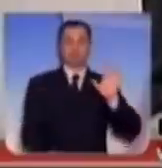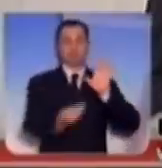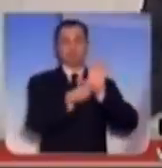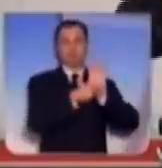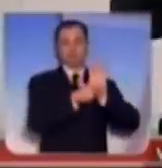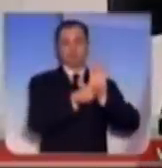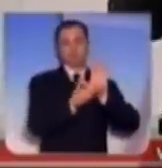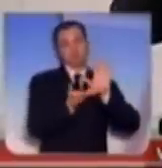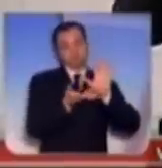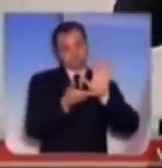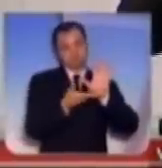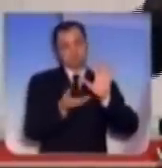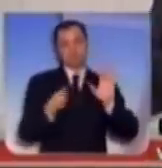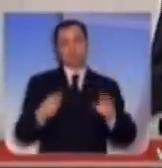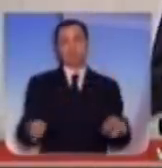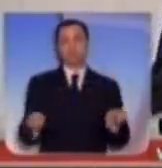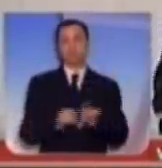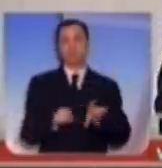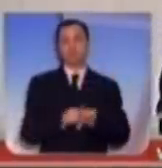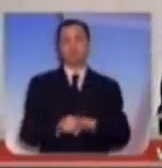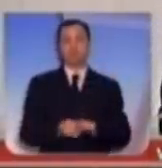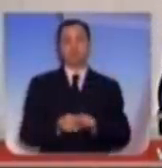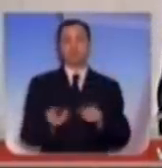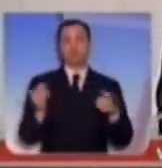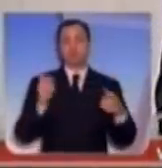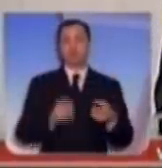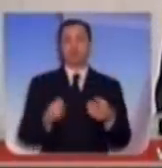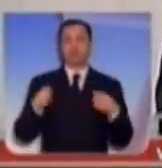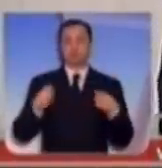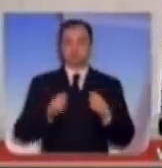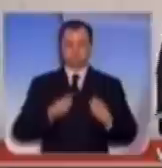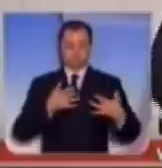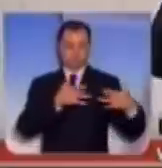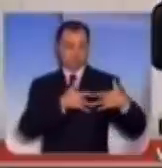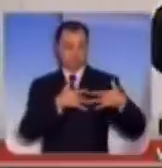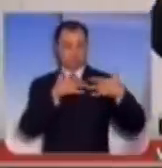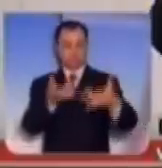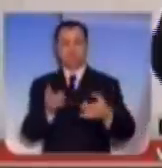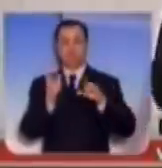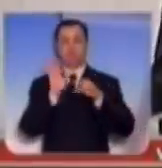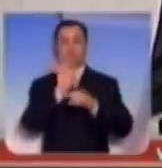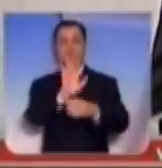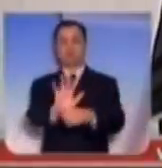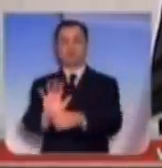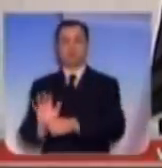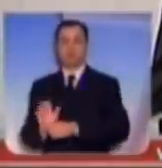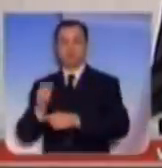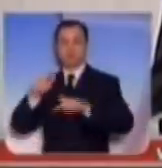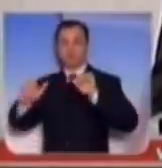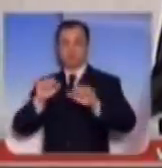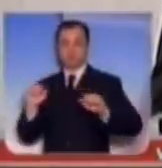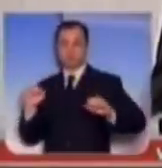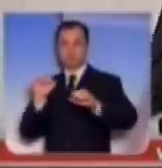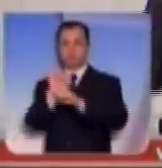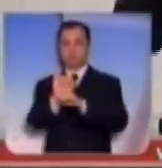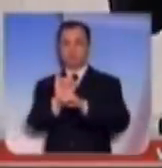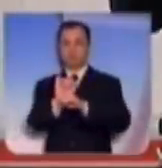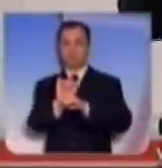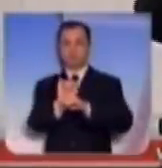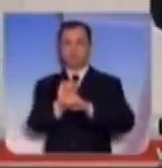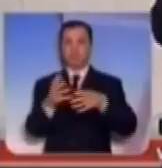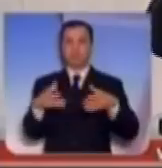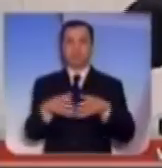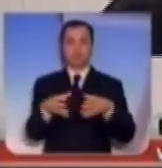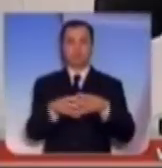registro, senhor presidente, hipotecar o nosso apoio à greve dos professores da rede municipal de São